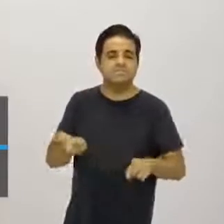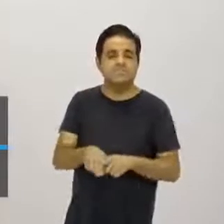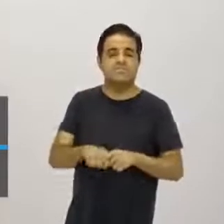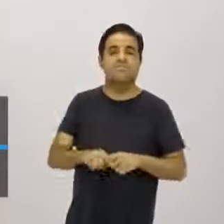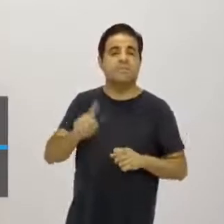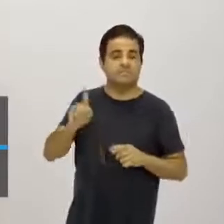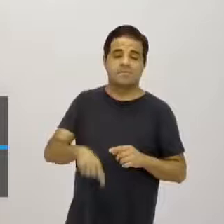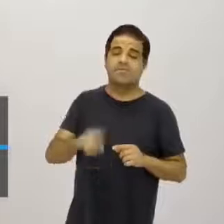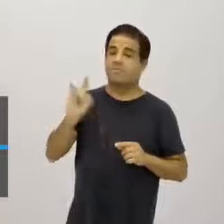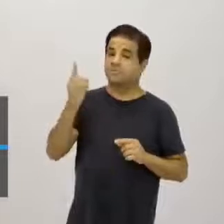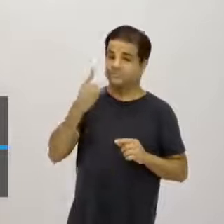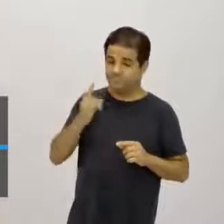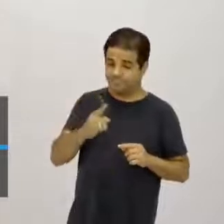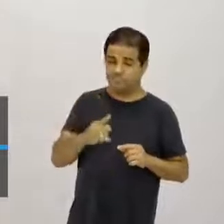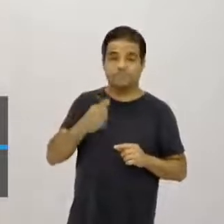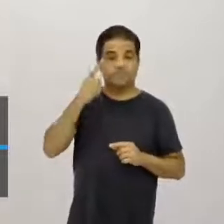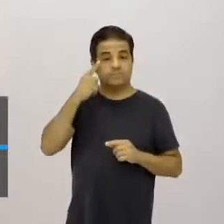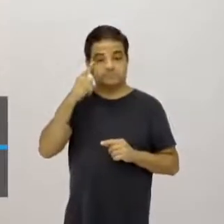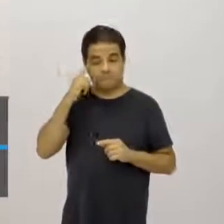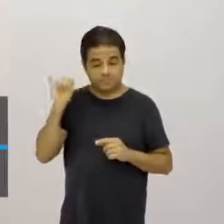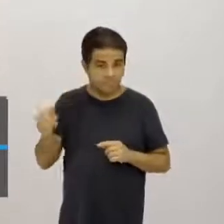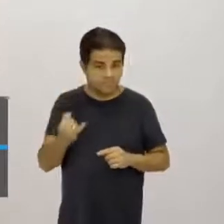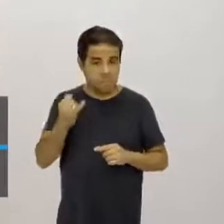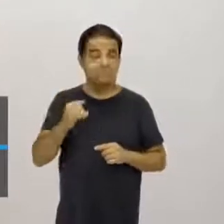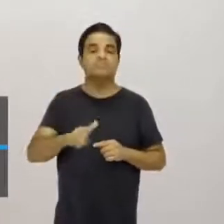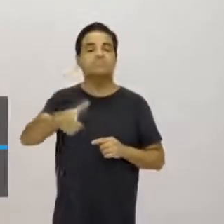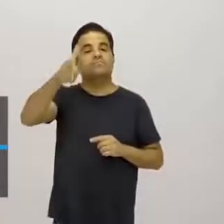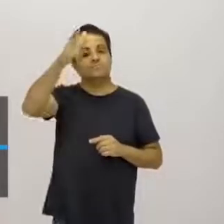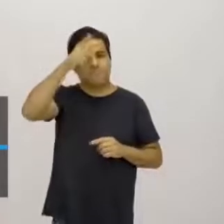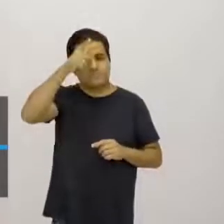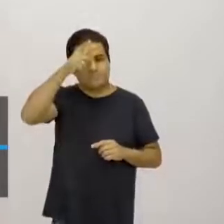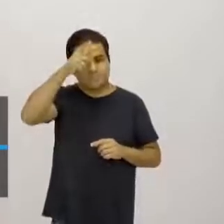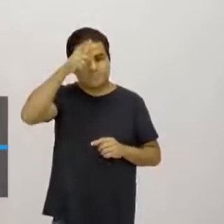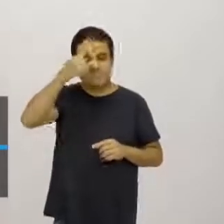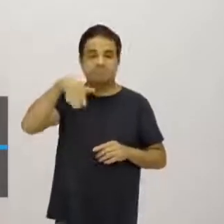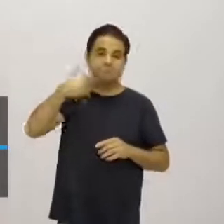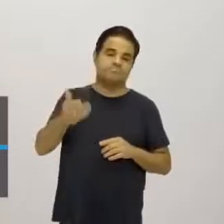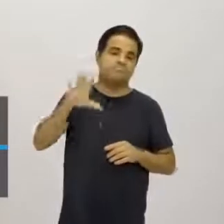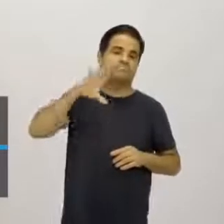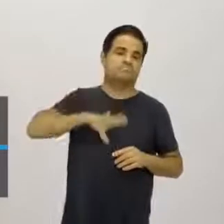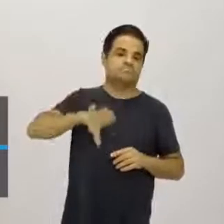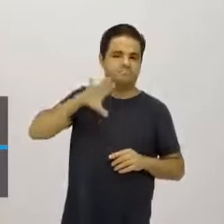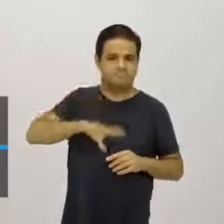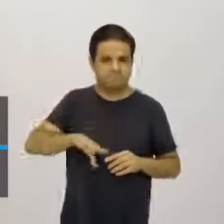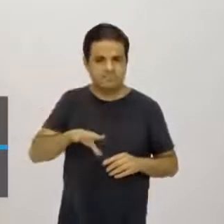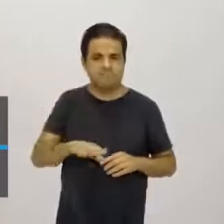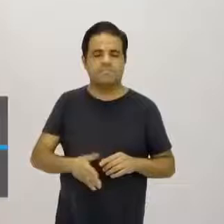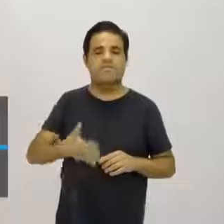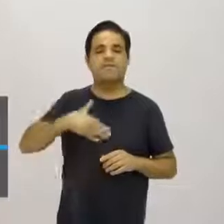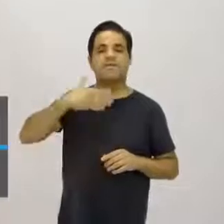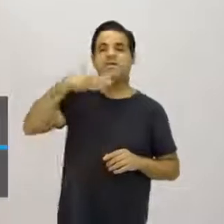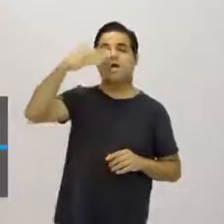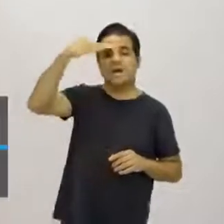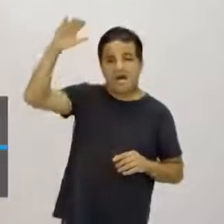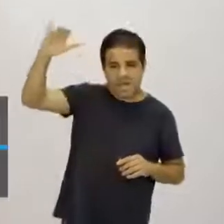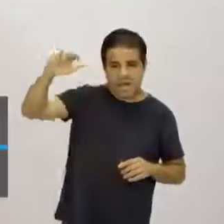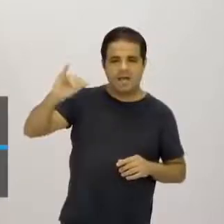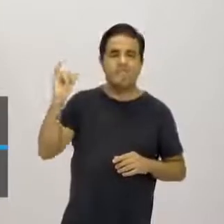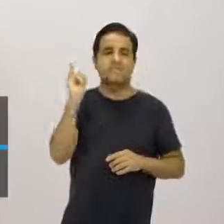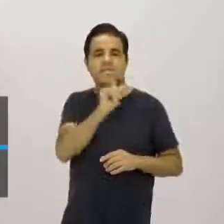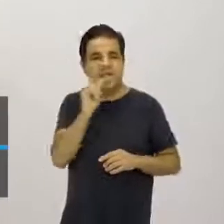sendo bolivianos, sendo japoneses, sendo alemães, sendo portugueses, sendo árabes,